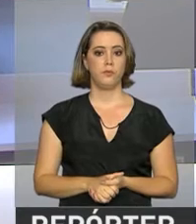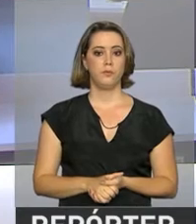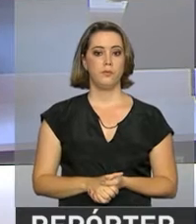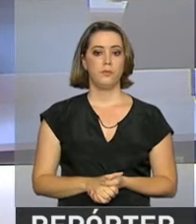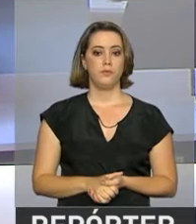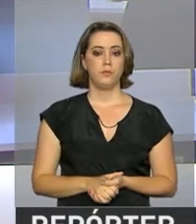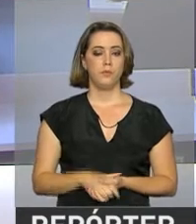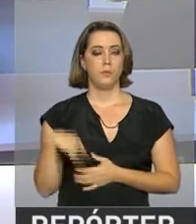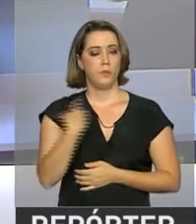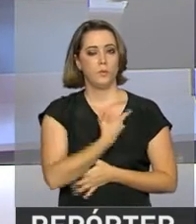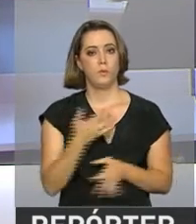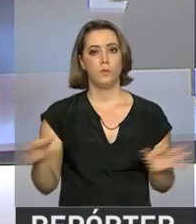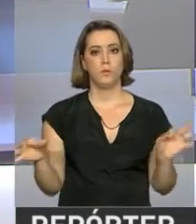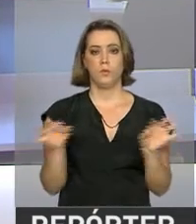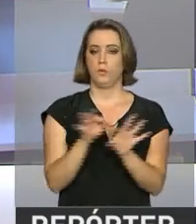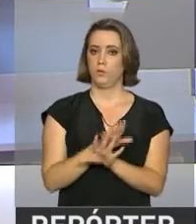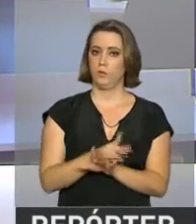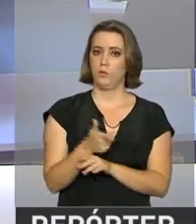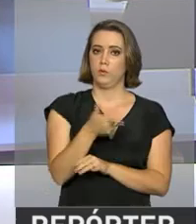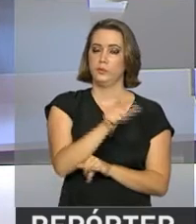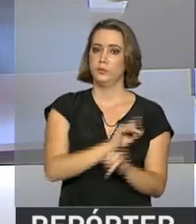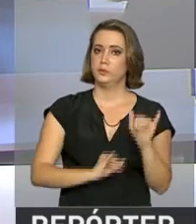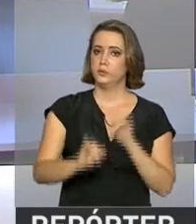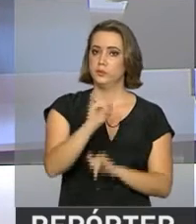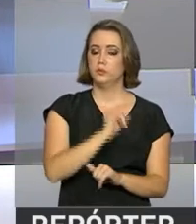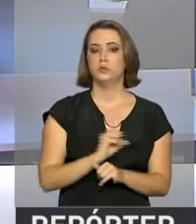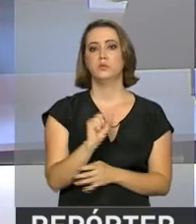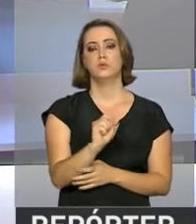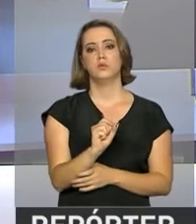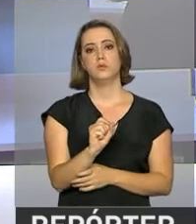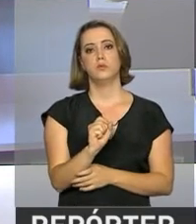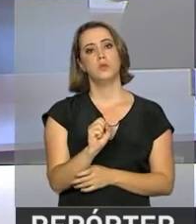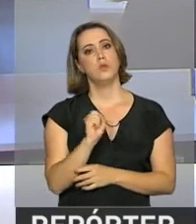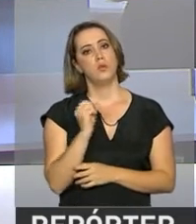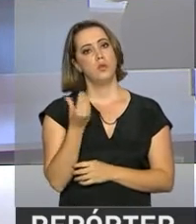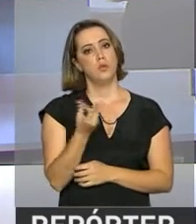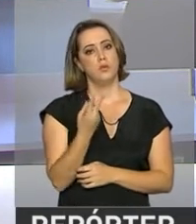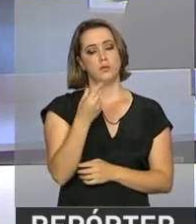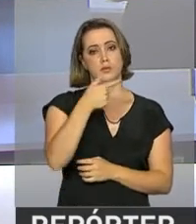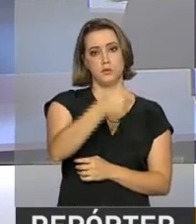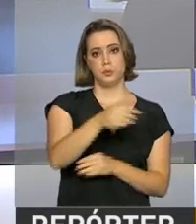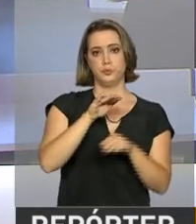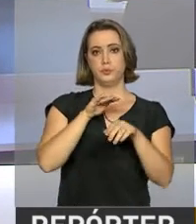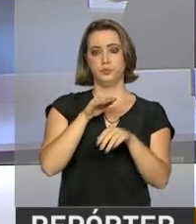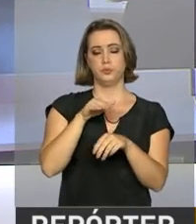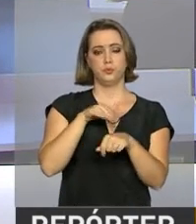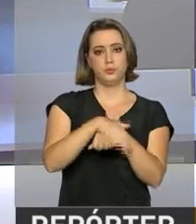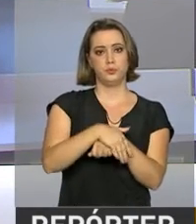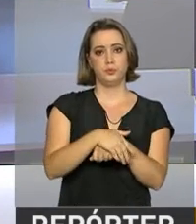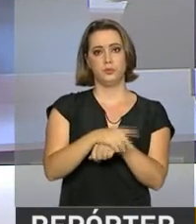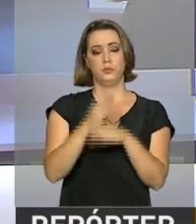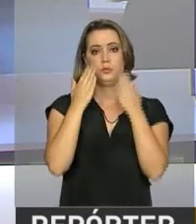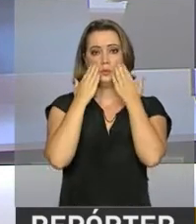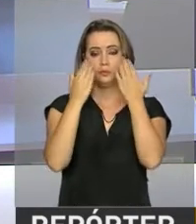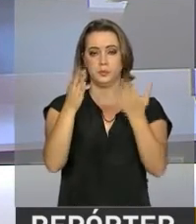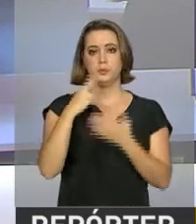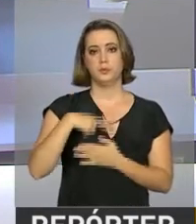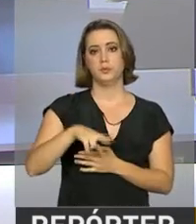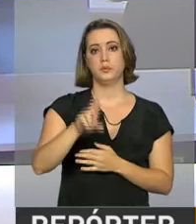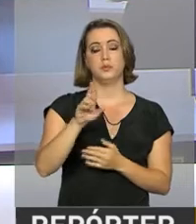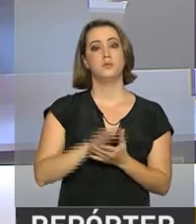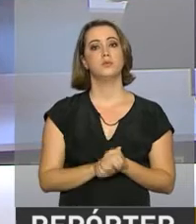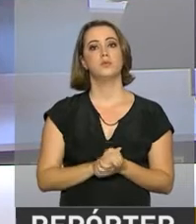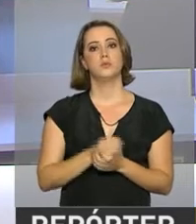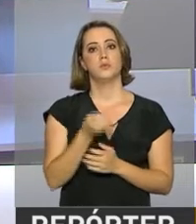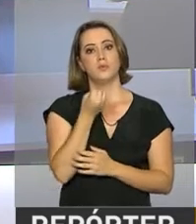nós ficamos por aqui podemos voltar a qualquer momento com mais informações ou acerto da noite na próxima edição do repórter